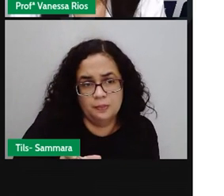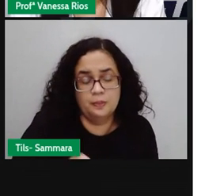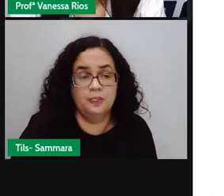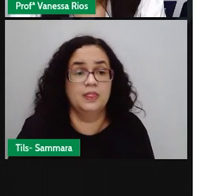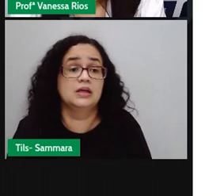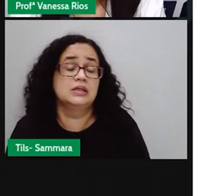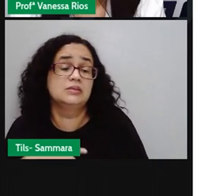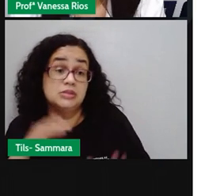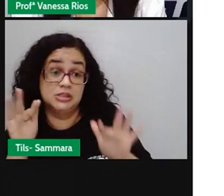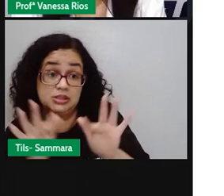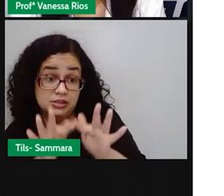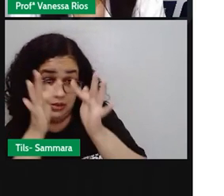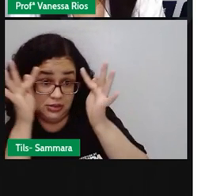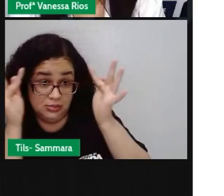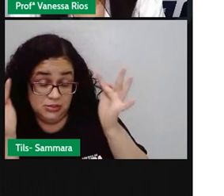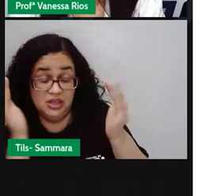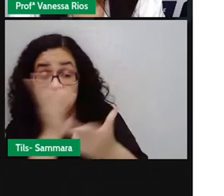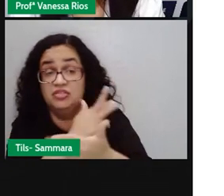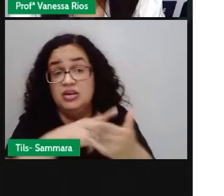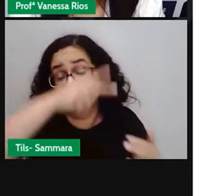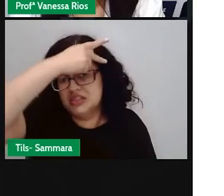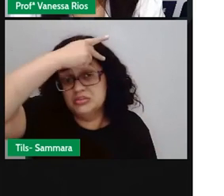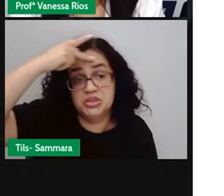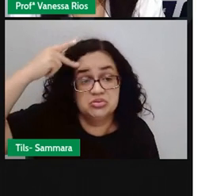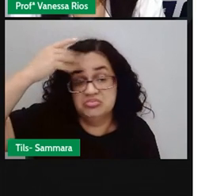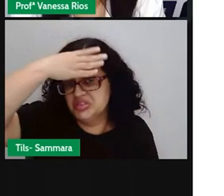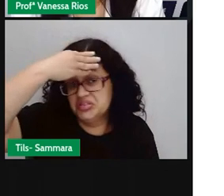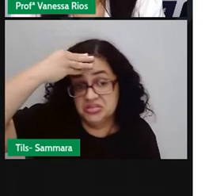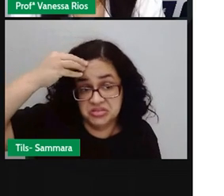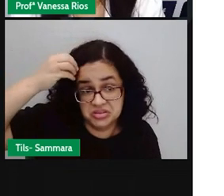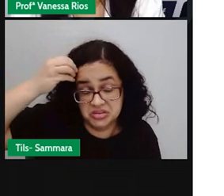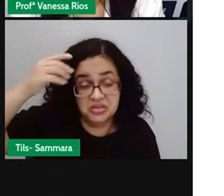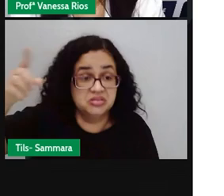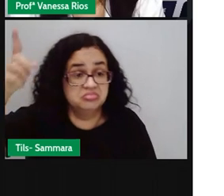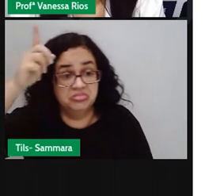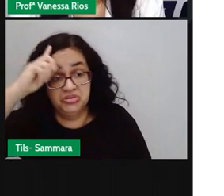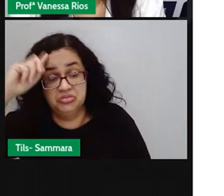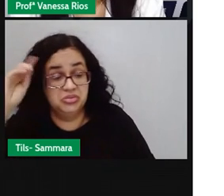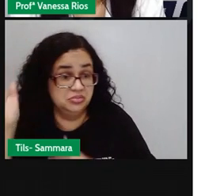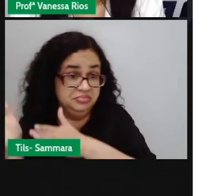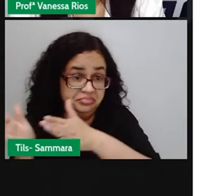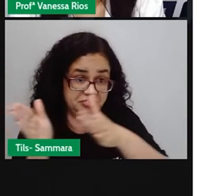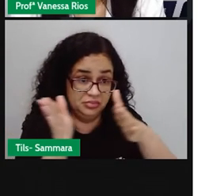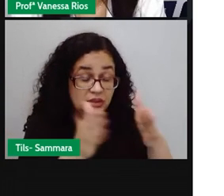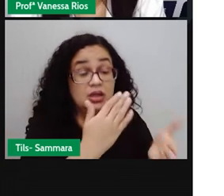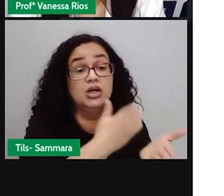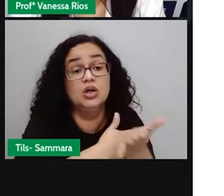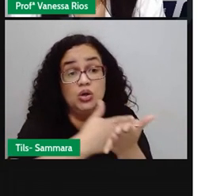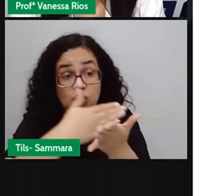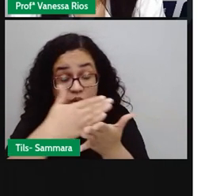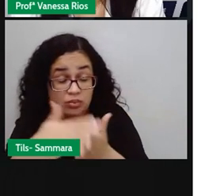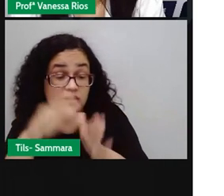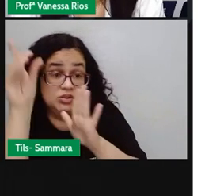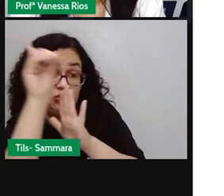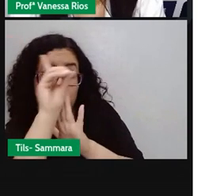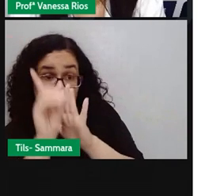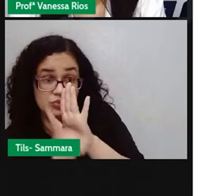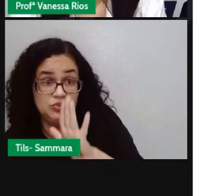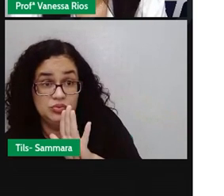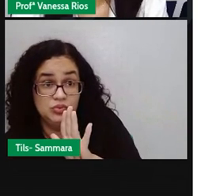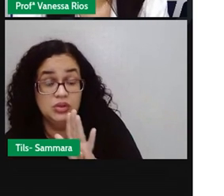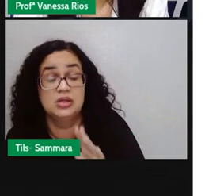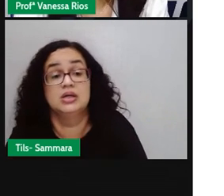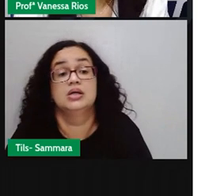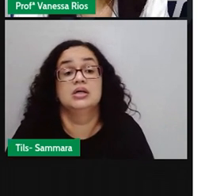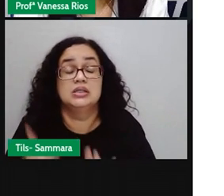que é tão simples e que muitas pessoas esquecem de fazer aí no seu dia a dia. Mas aí já começa aí com esse direito, né? O